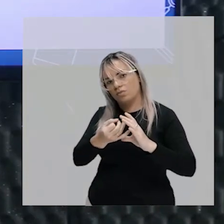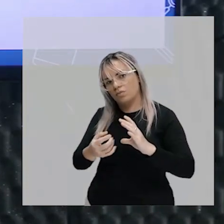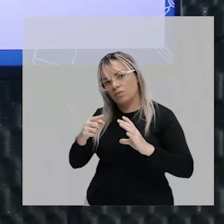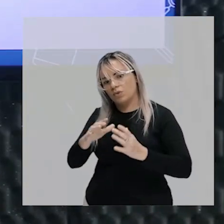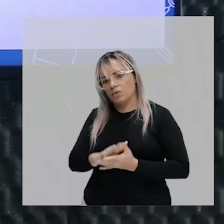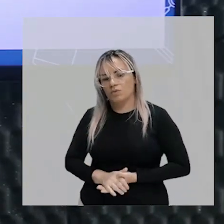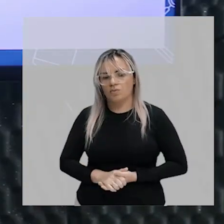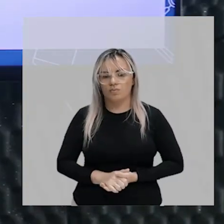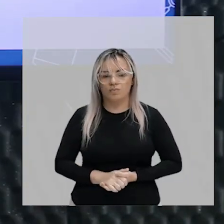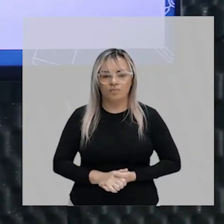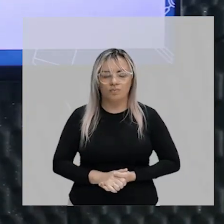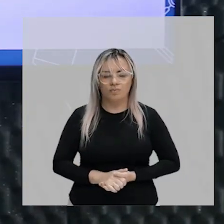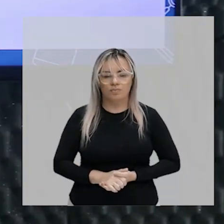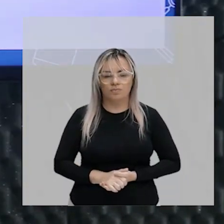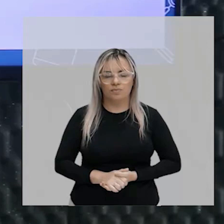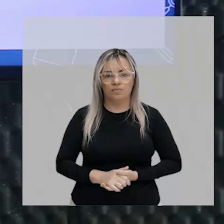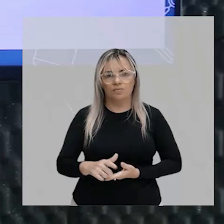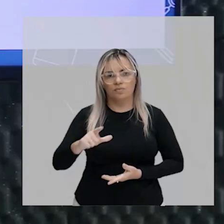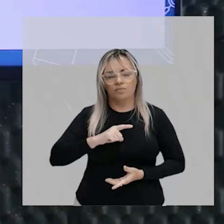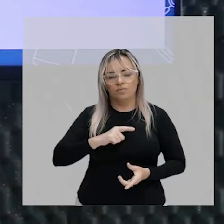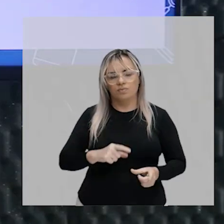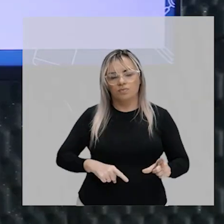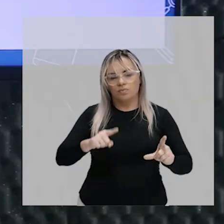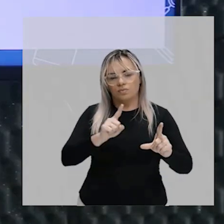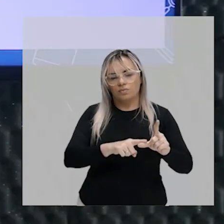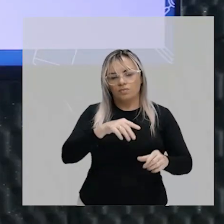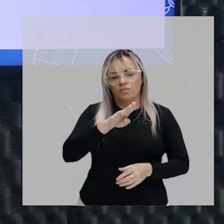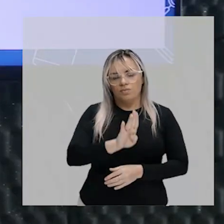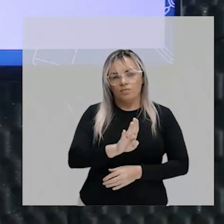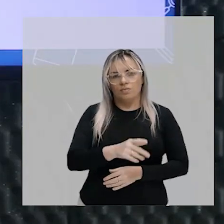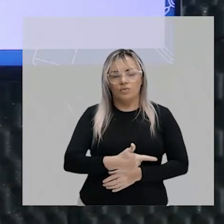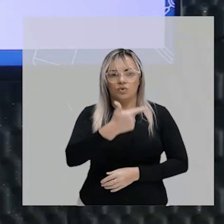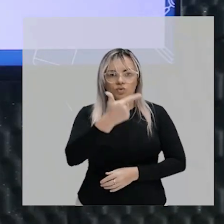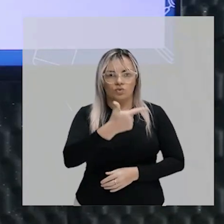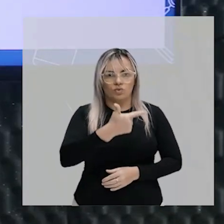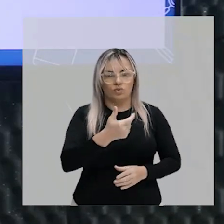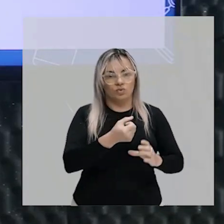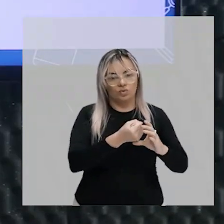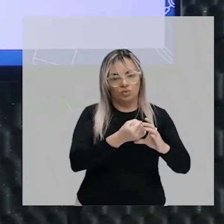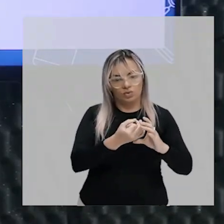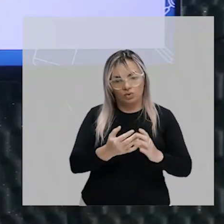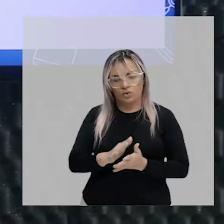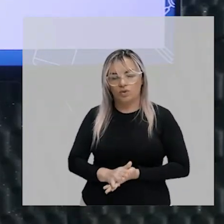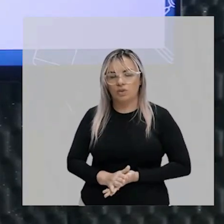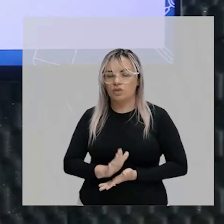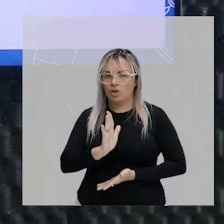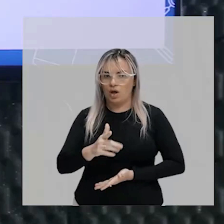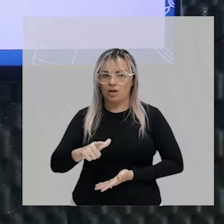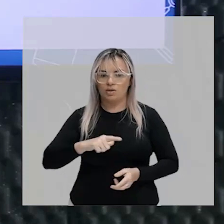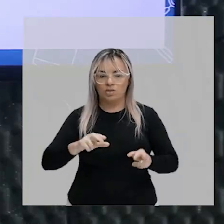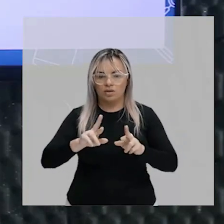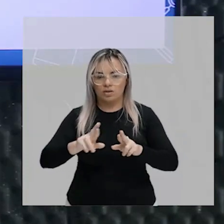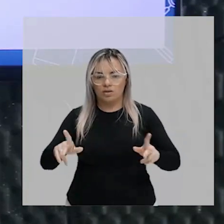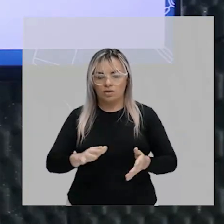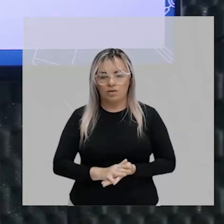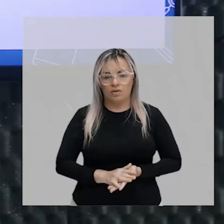Tá bom então temos agora o segundo conjunto veja que já tem uma diferença tá na